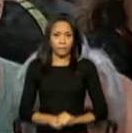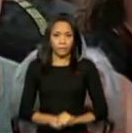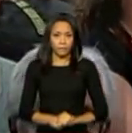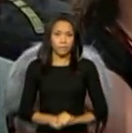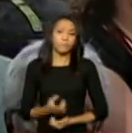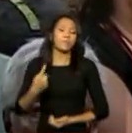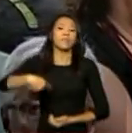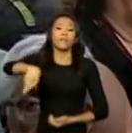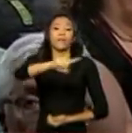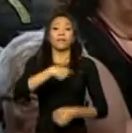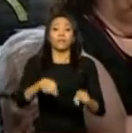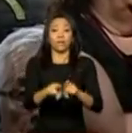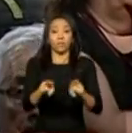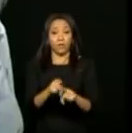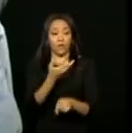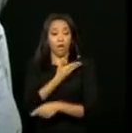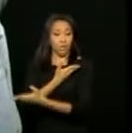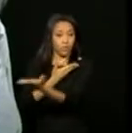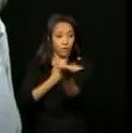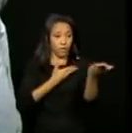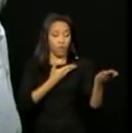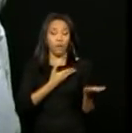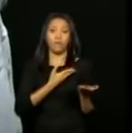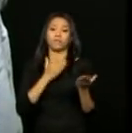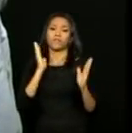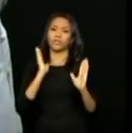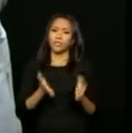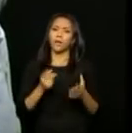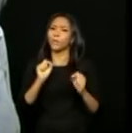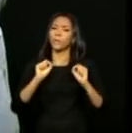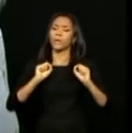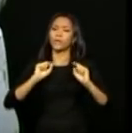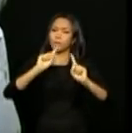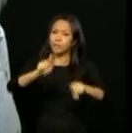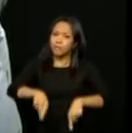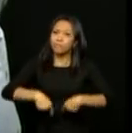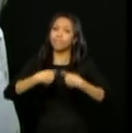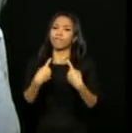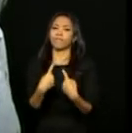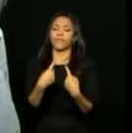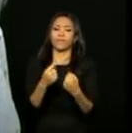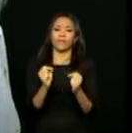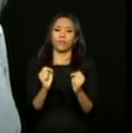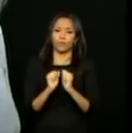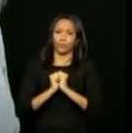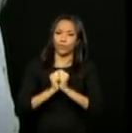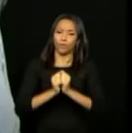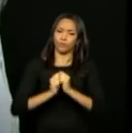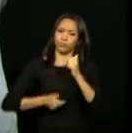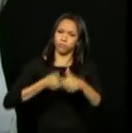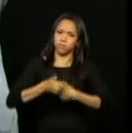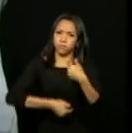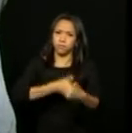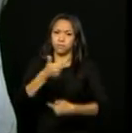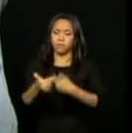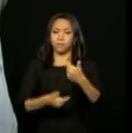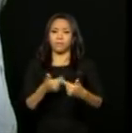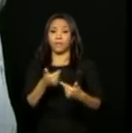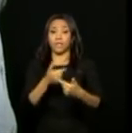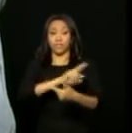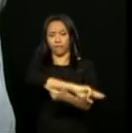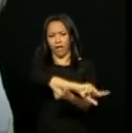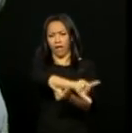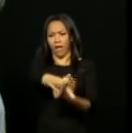Aos colegas que dividiram comigo o desafio de gerir e integrar o universo de nossa